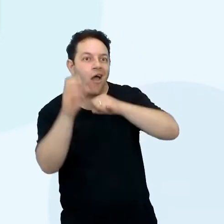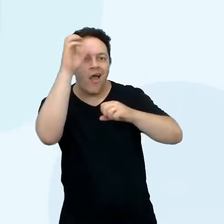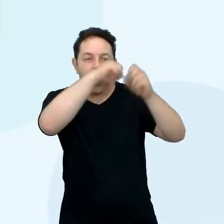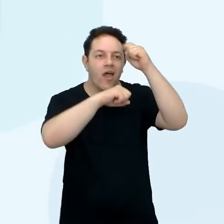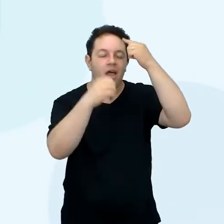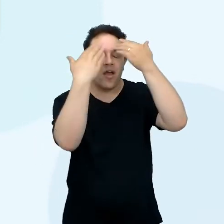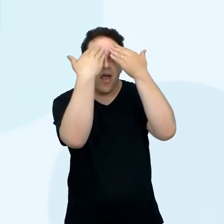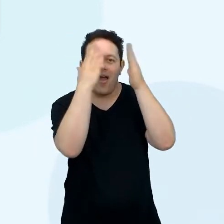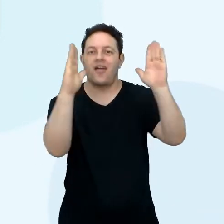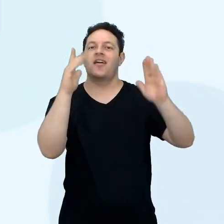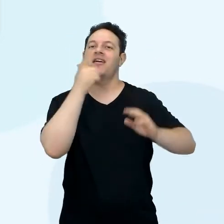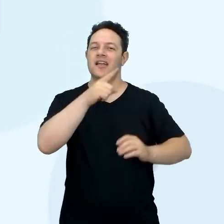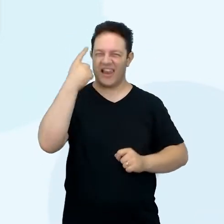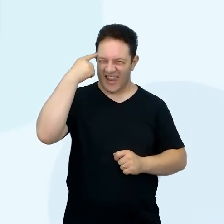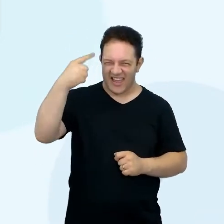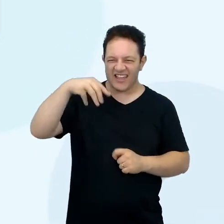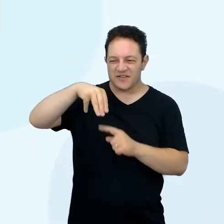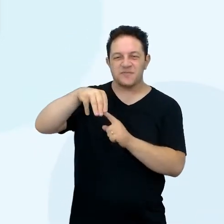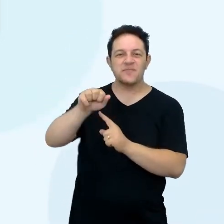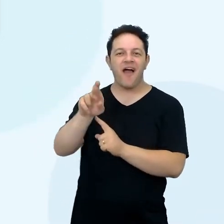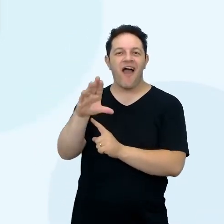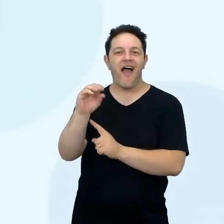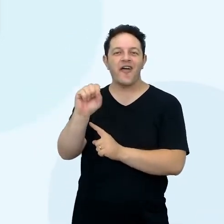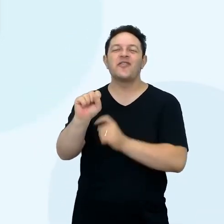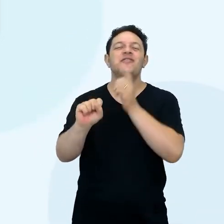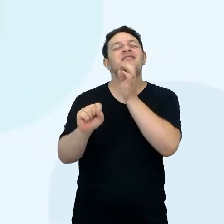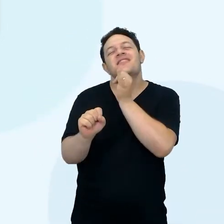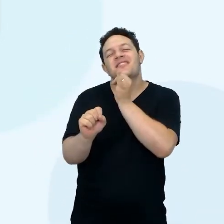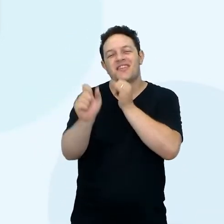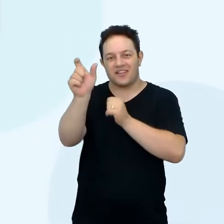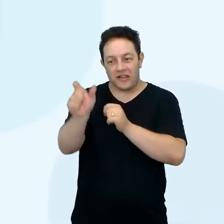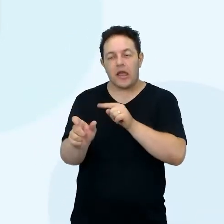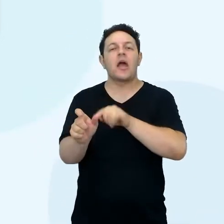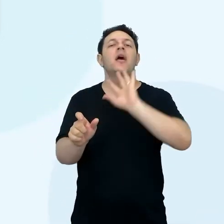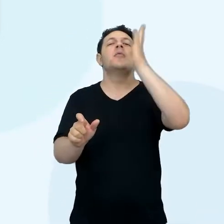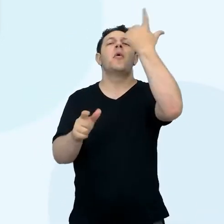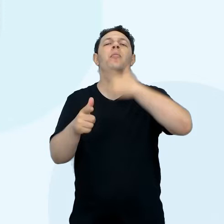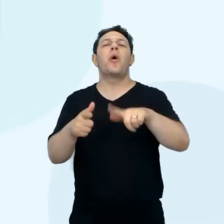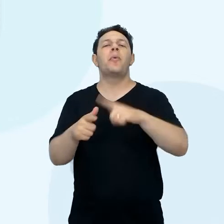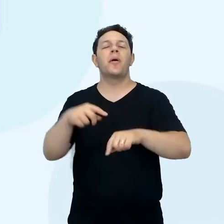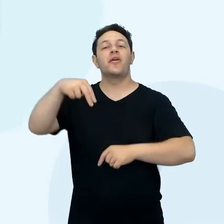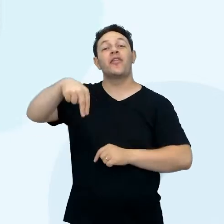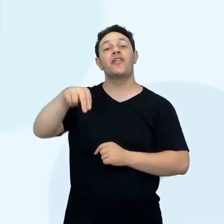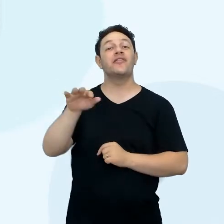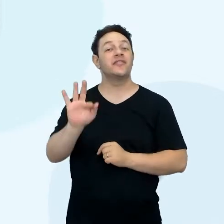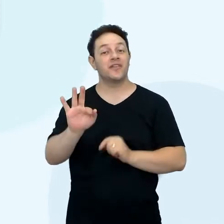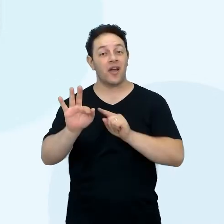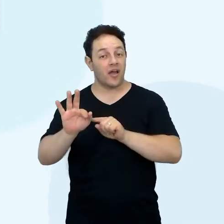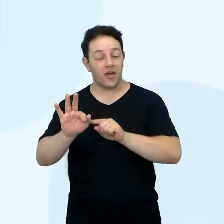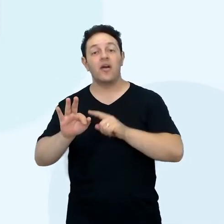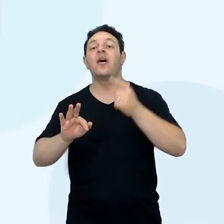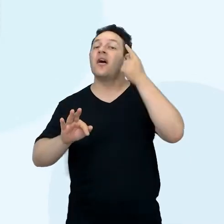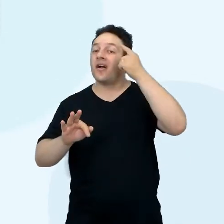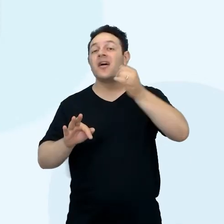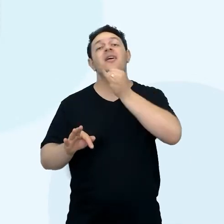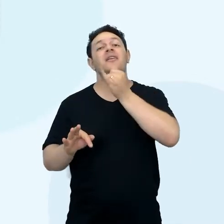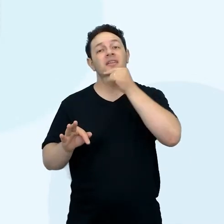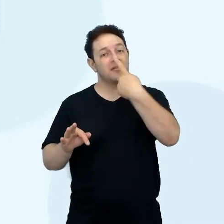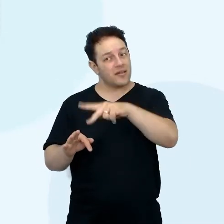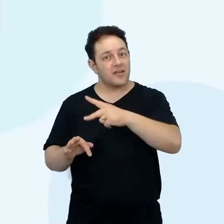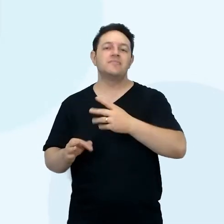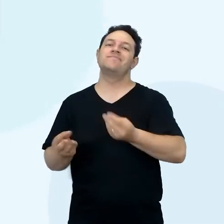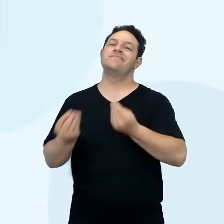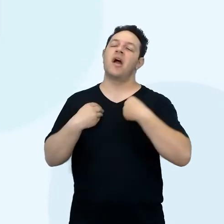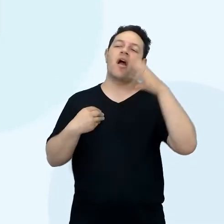certo. A gente viu o caso aí do Marcos, que teve problemas em emissão de nota fiscal. Eu sempre repito esse exemplo, porque esse estudo de caso ele é bem